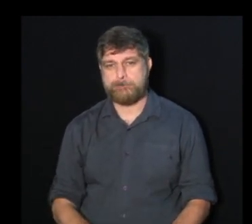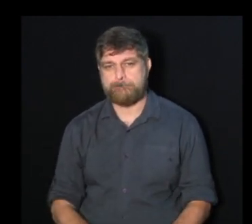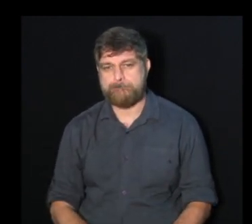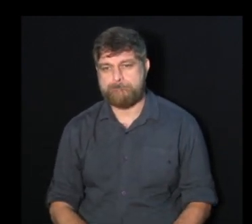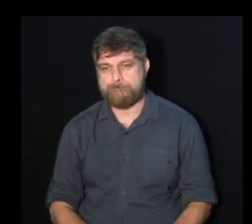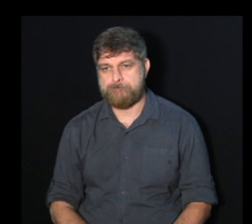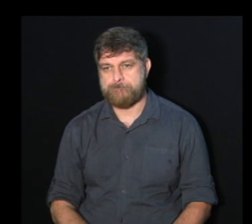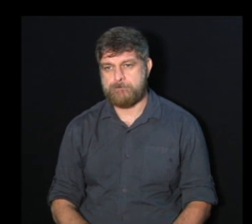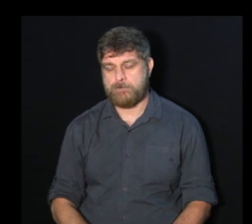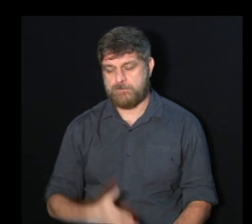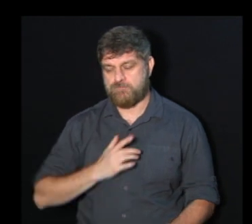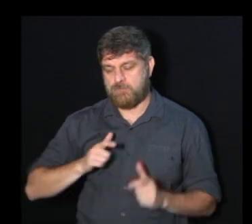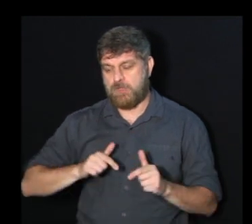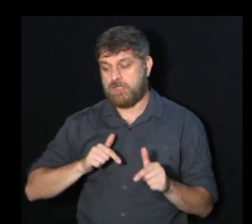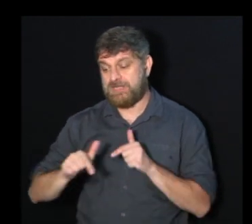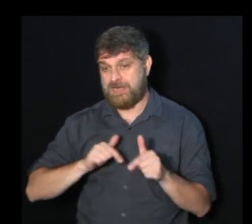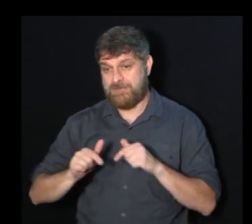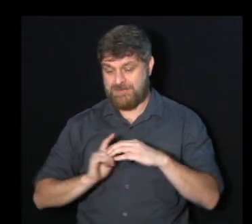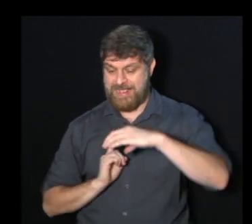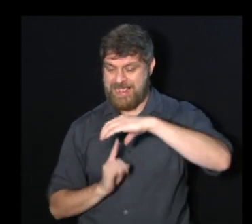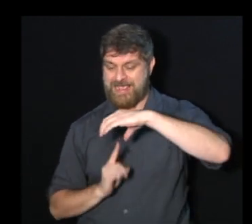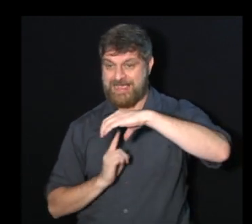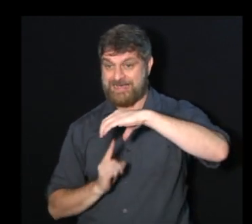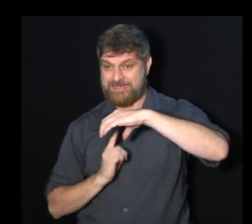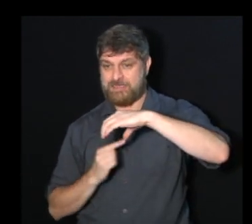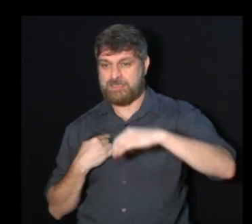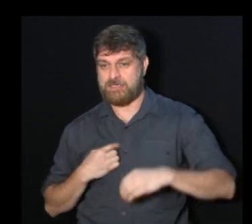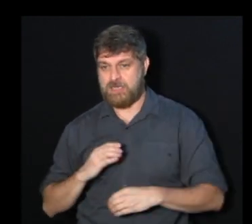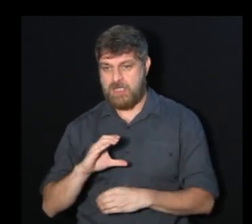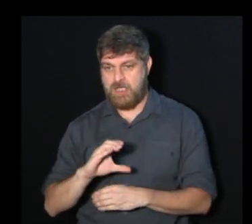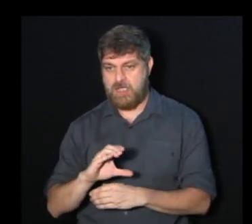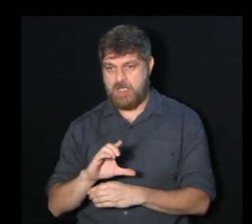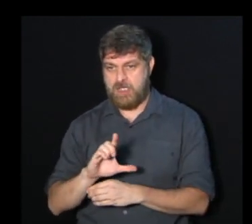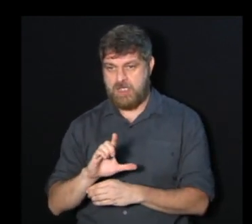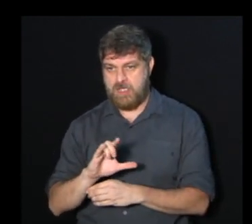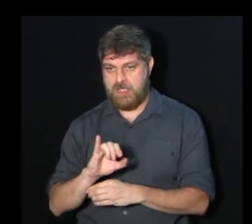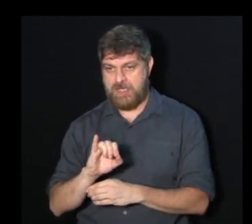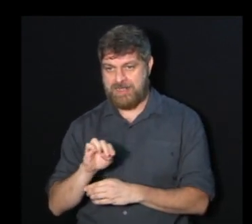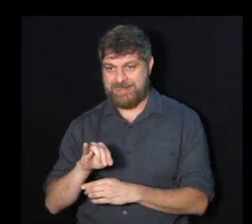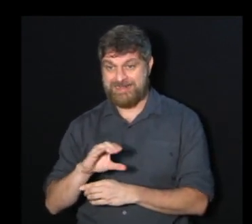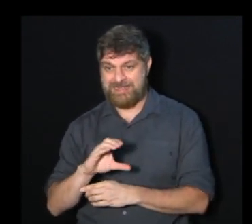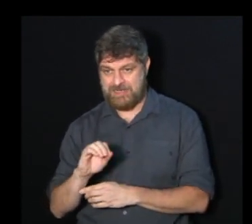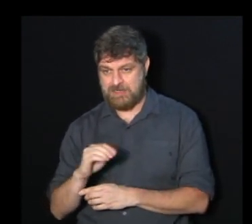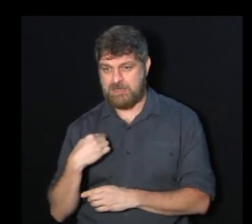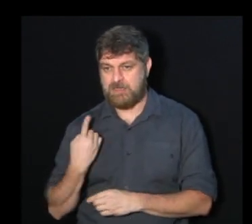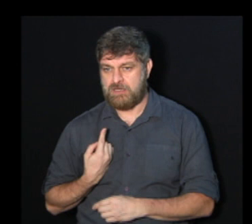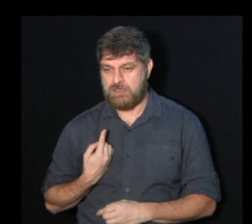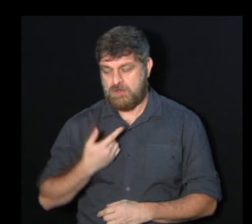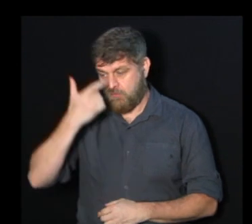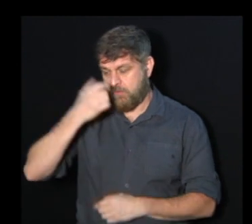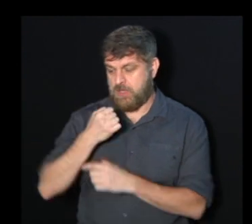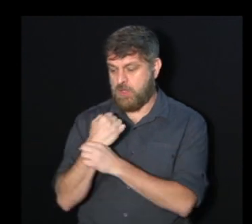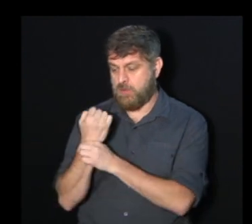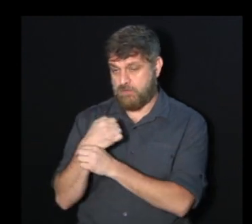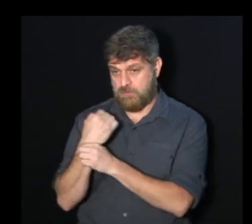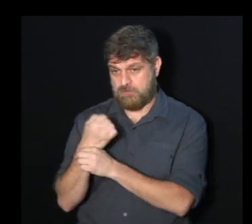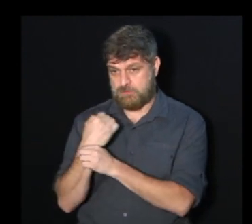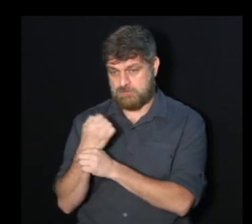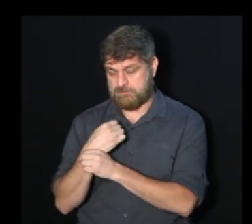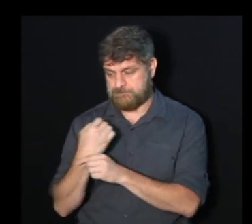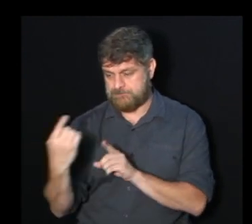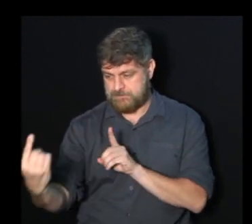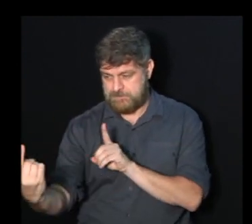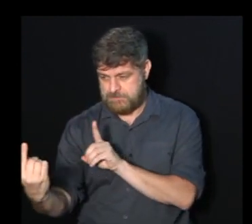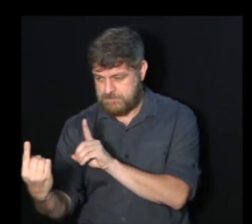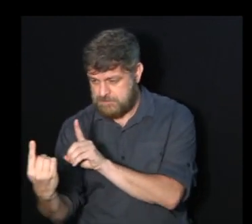na nossa clínica, a gente vai fazer uma avaliação direcionada para ele. Isso é para o fisioterapeuta, para